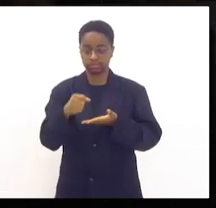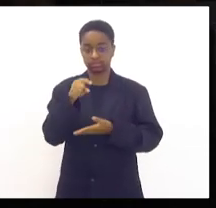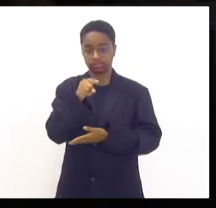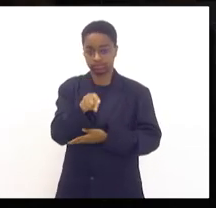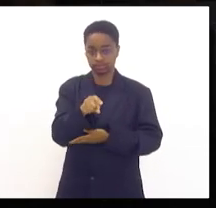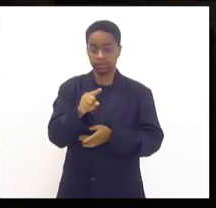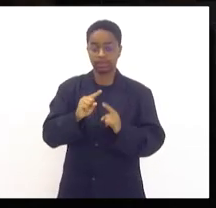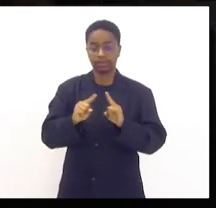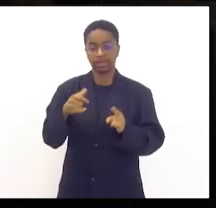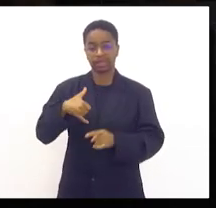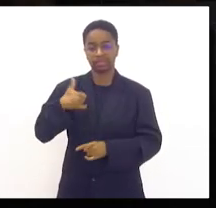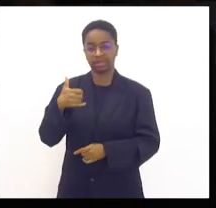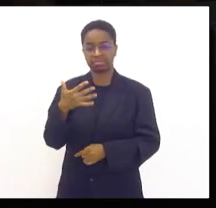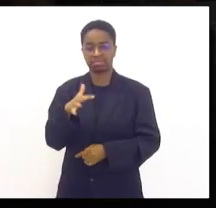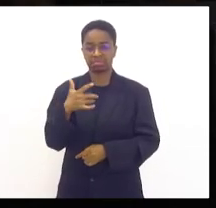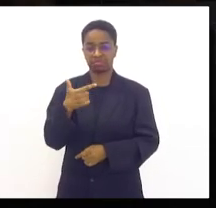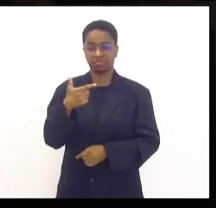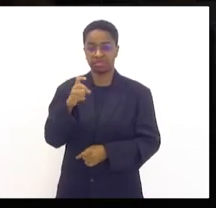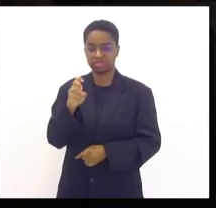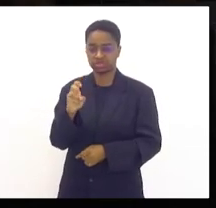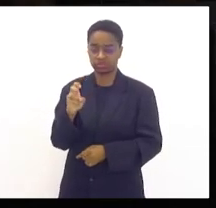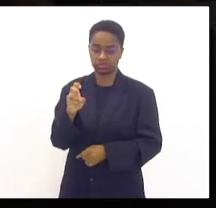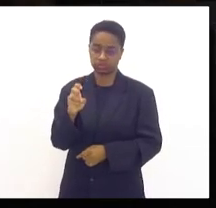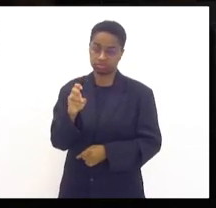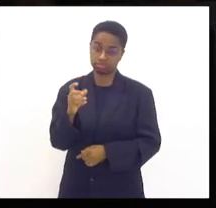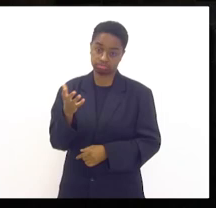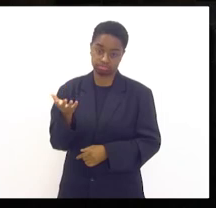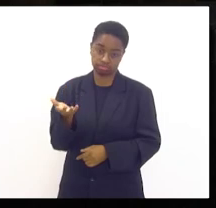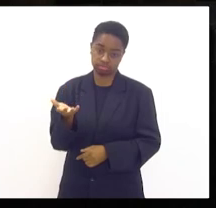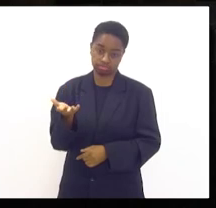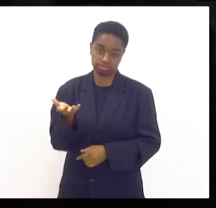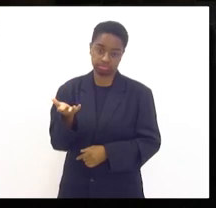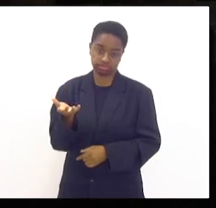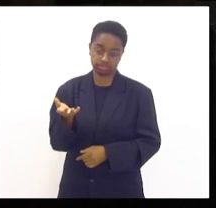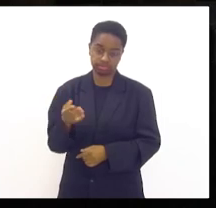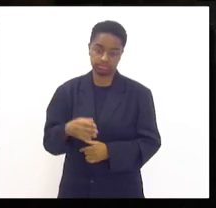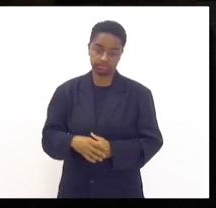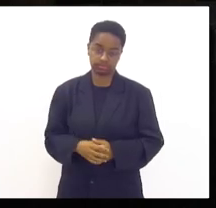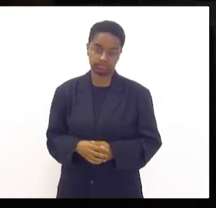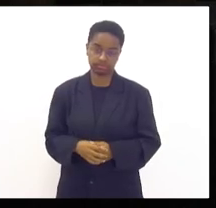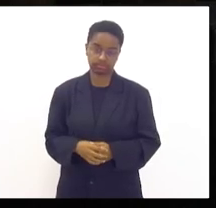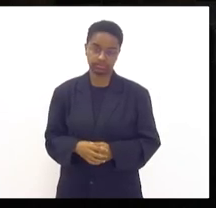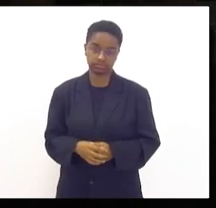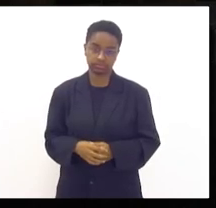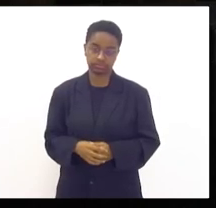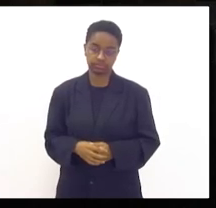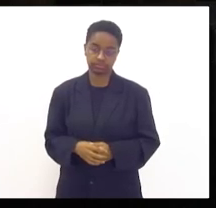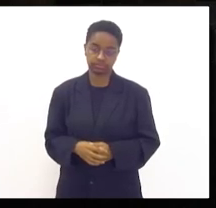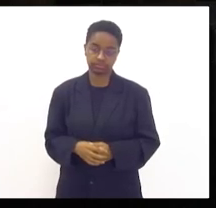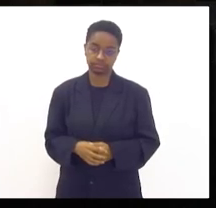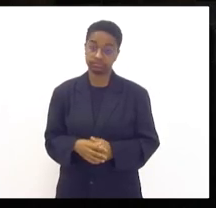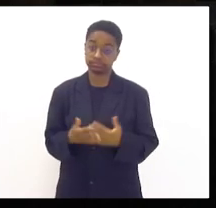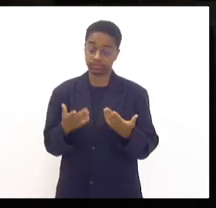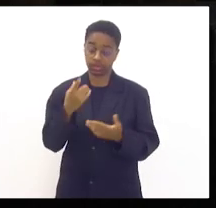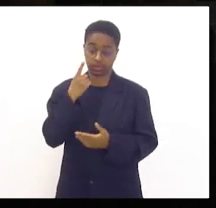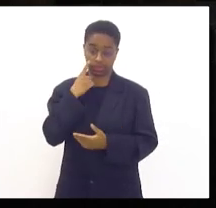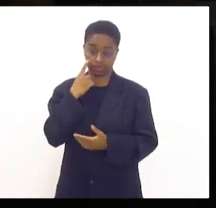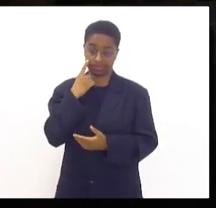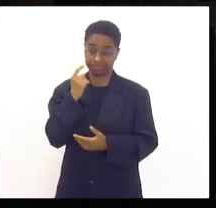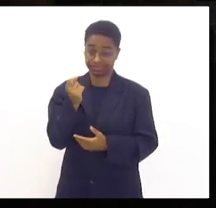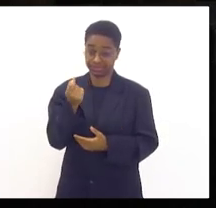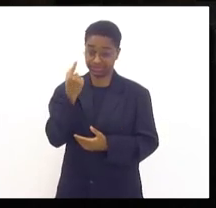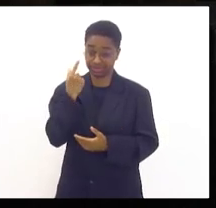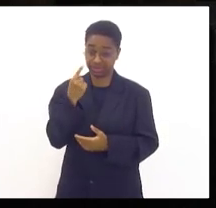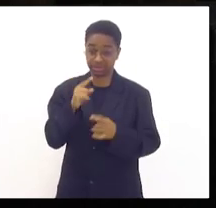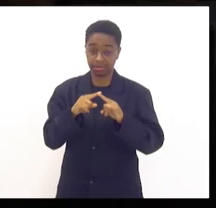estavam na faixa dos 25 anos, né? E, estranhamente, veja só,